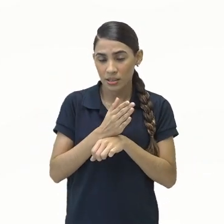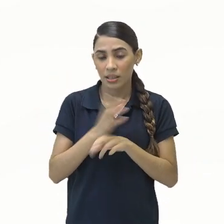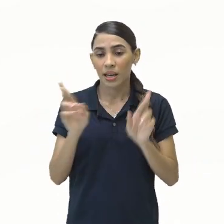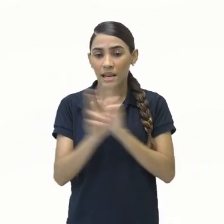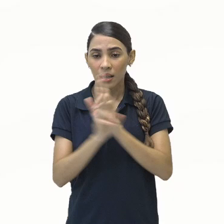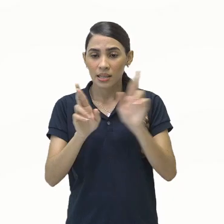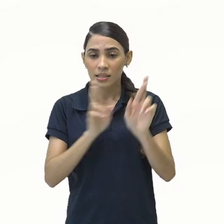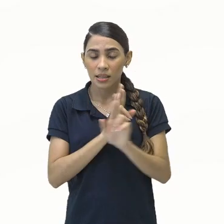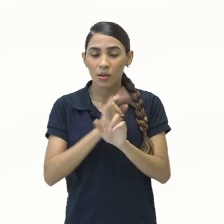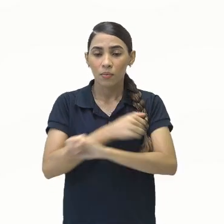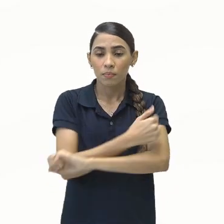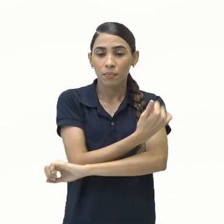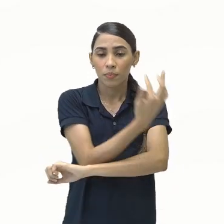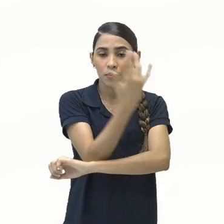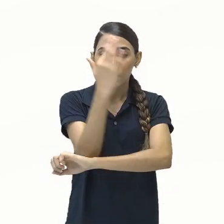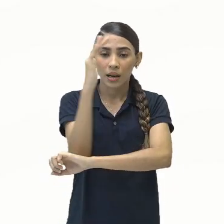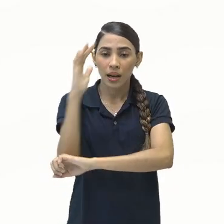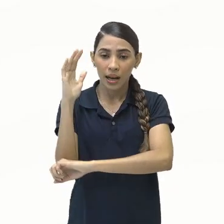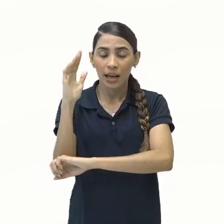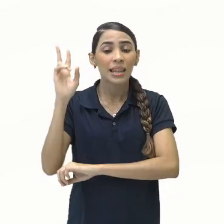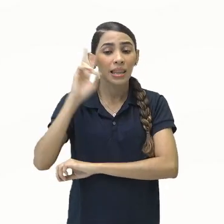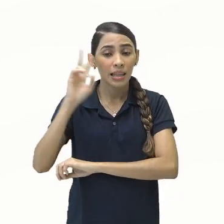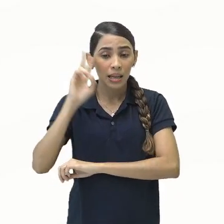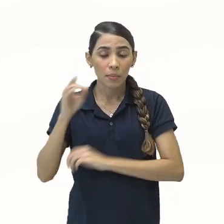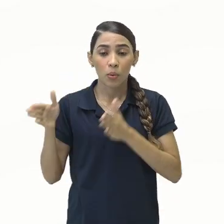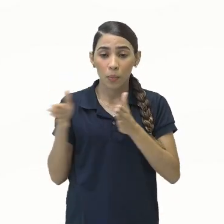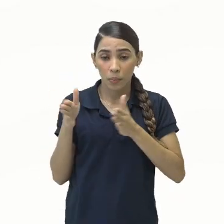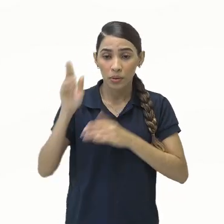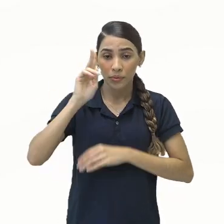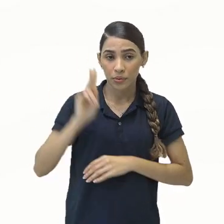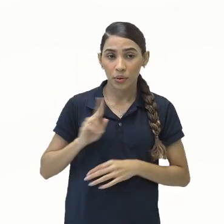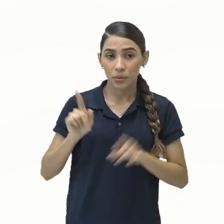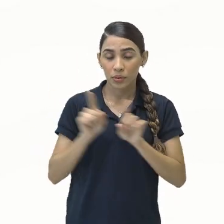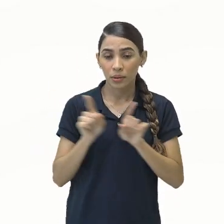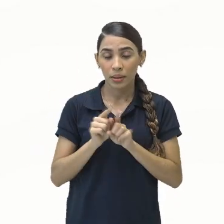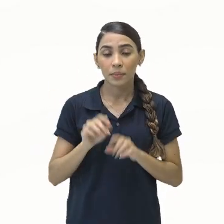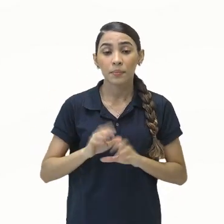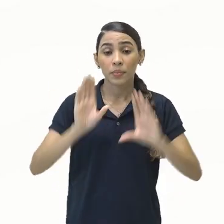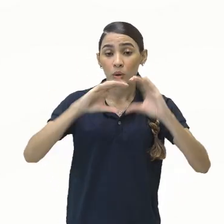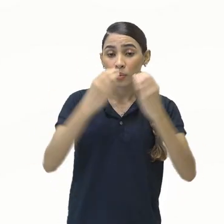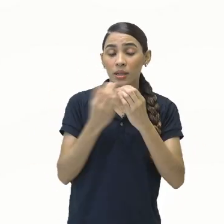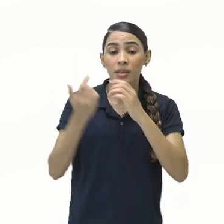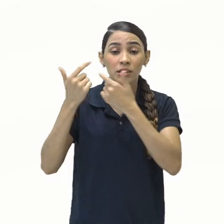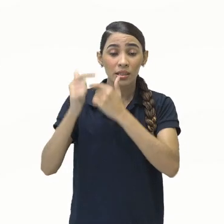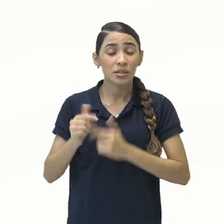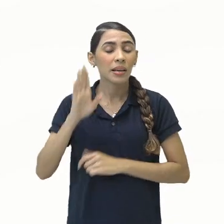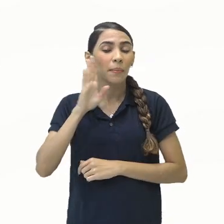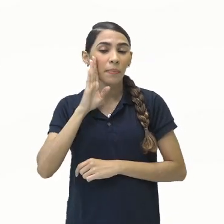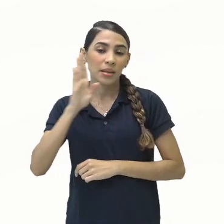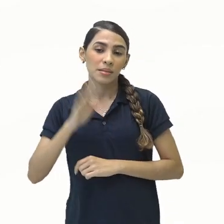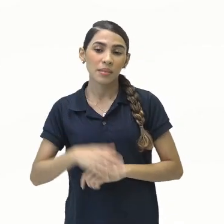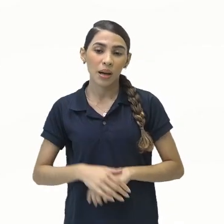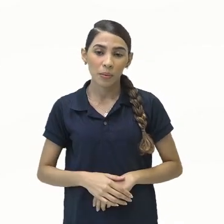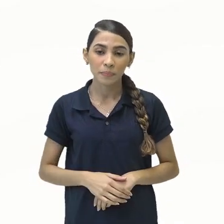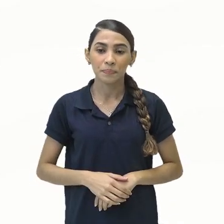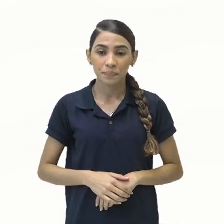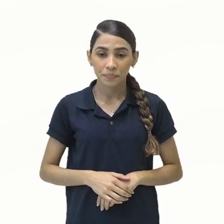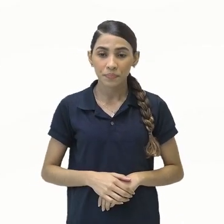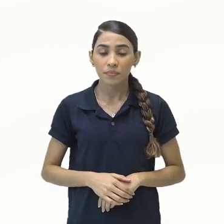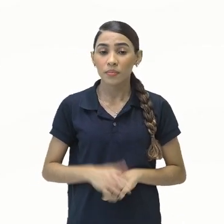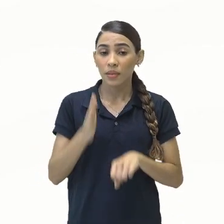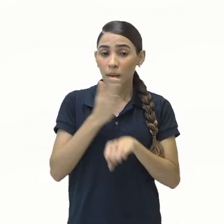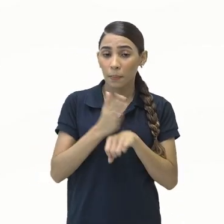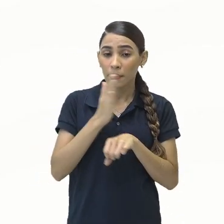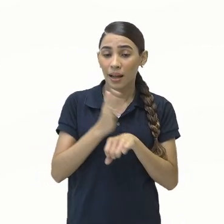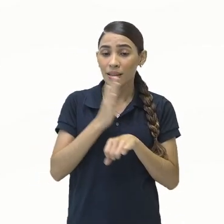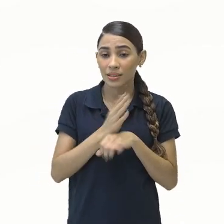relação à floresta que remontam àquele histórico também, né? As comunidades tradicionais principalmente, né? Práticas